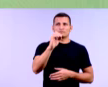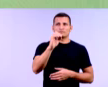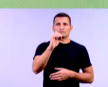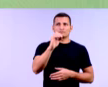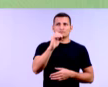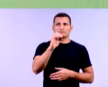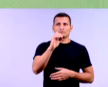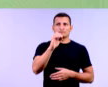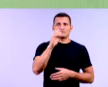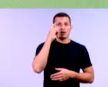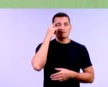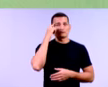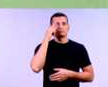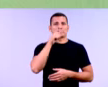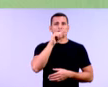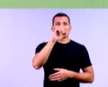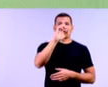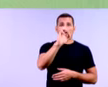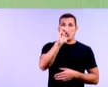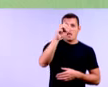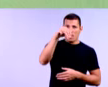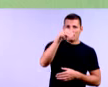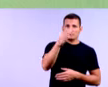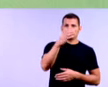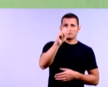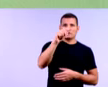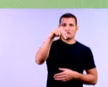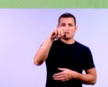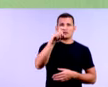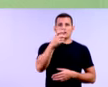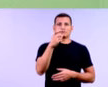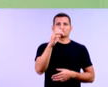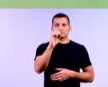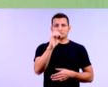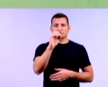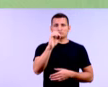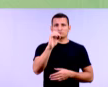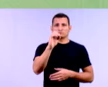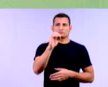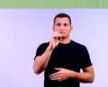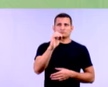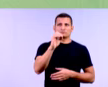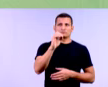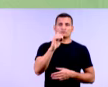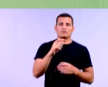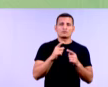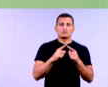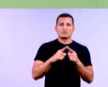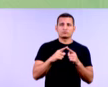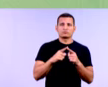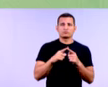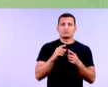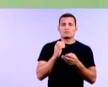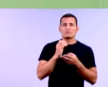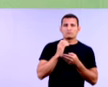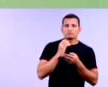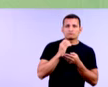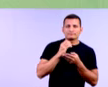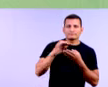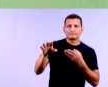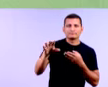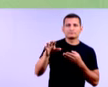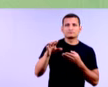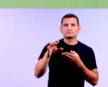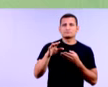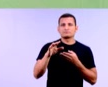Imaginem assim, esse em anexo é uma coisinha que vai pendurada, então eu só mando se eu estou mandando, imagina assim que